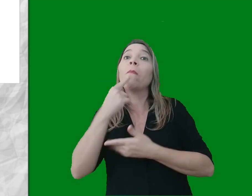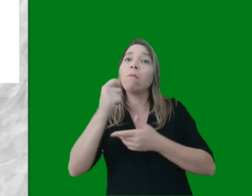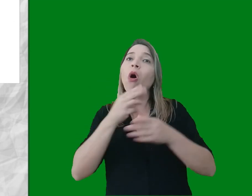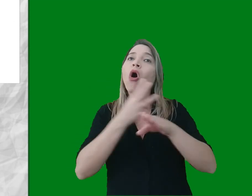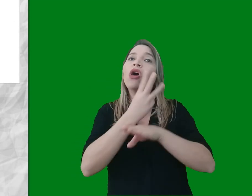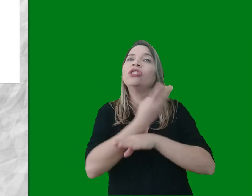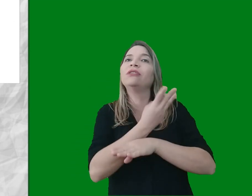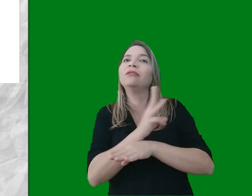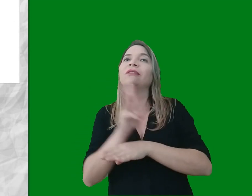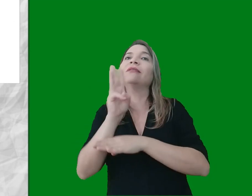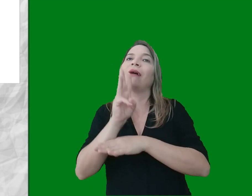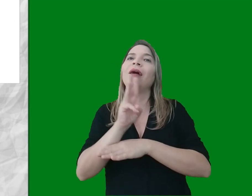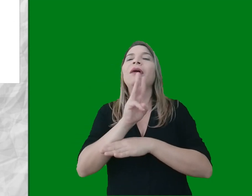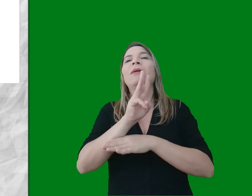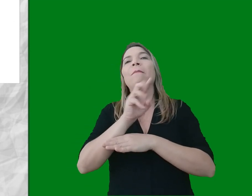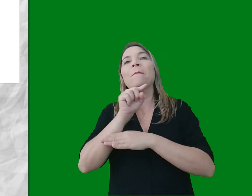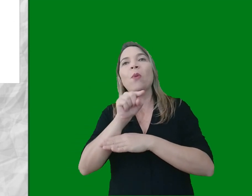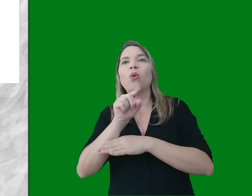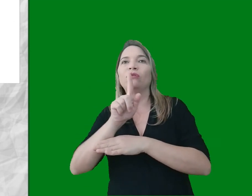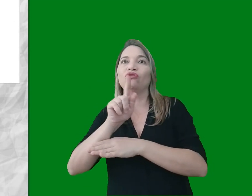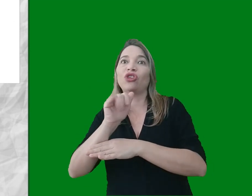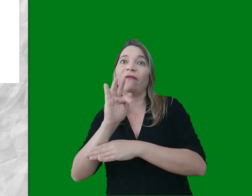o endereço eletrônico